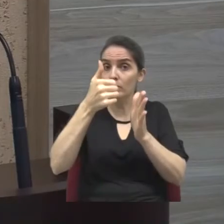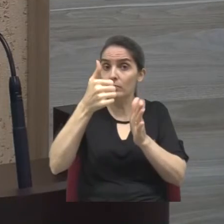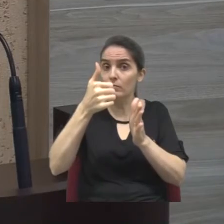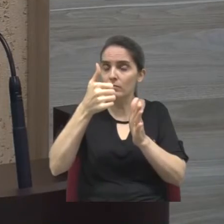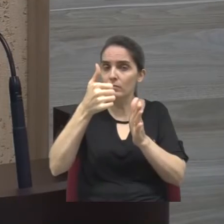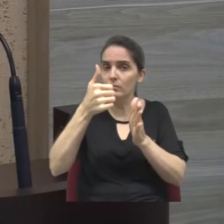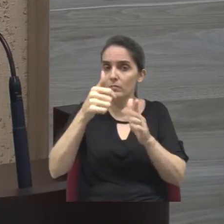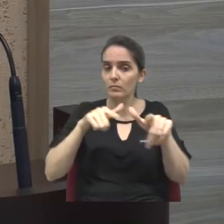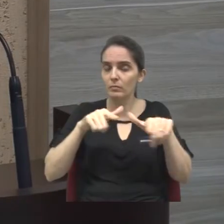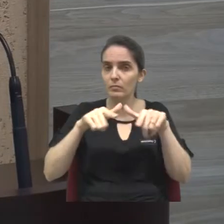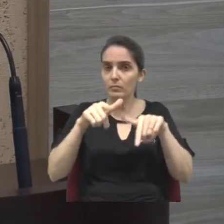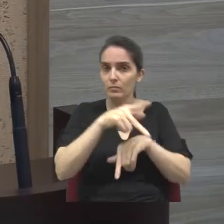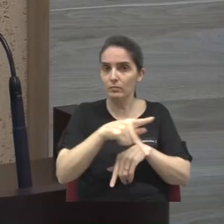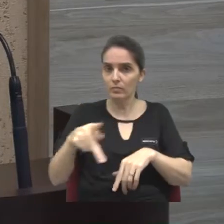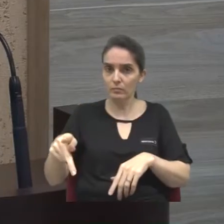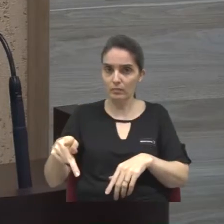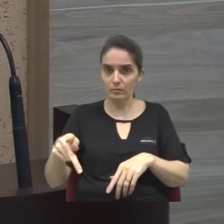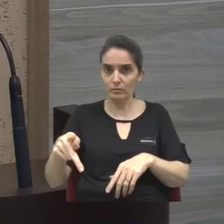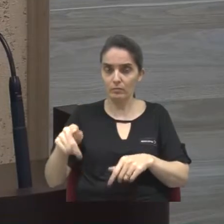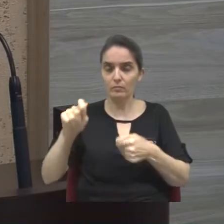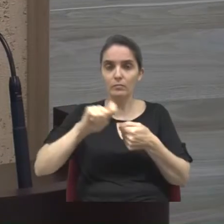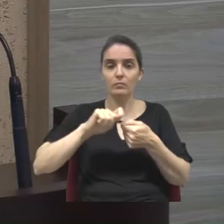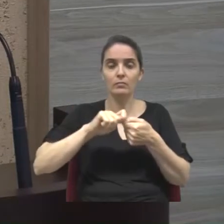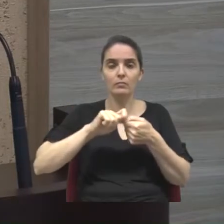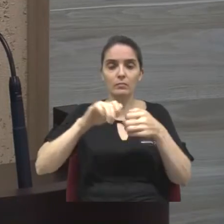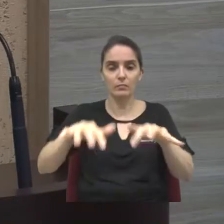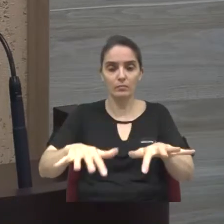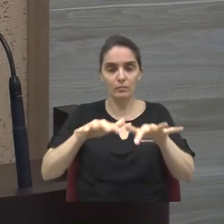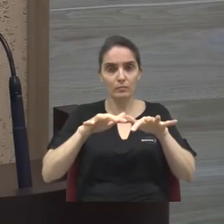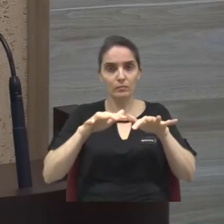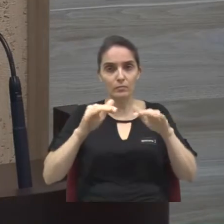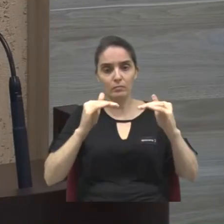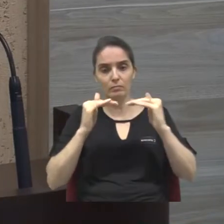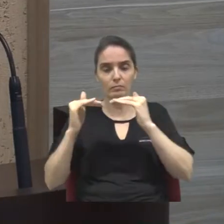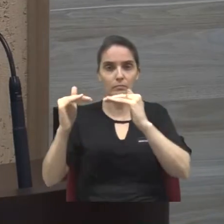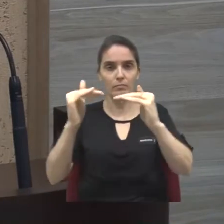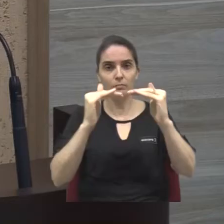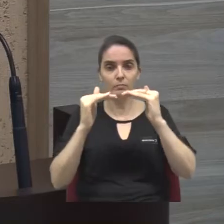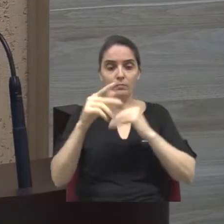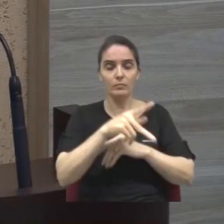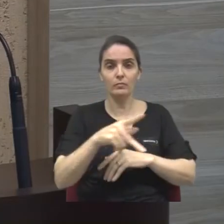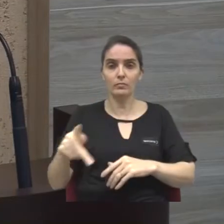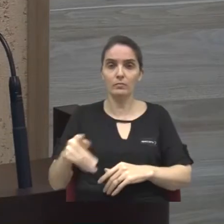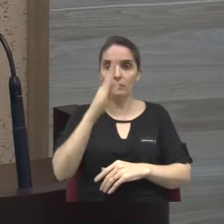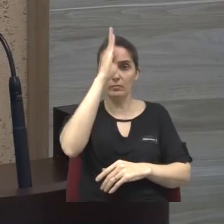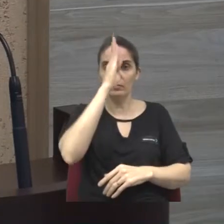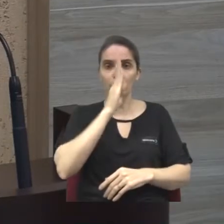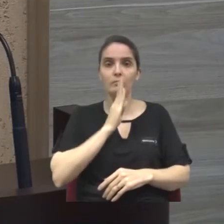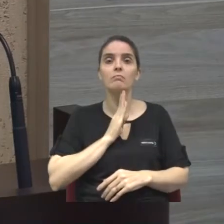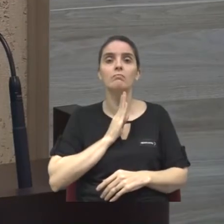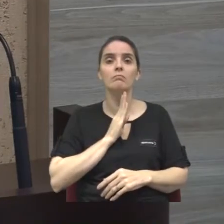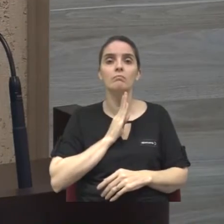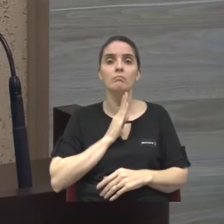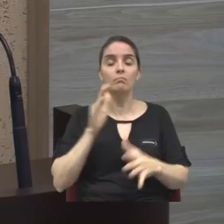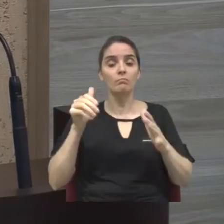tornar essa casa harmônica, é ser imparcial, é ser neutro. E o senhor parece que ainda não se